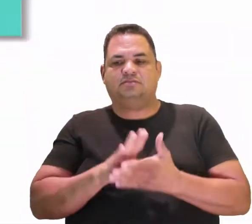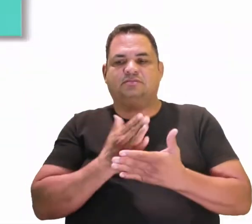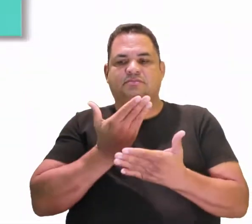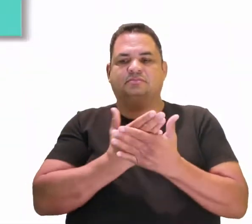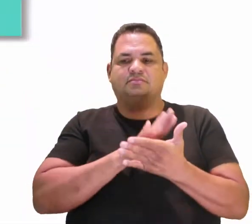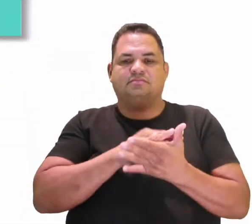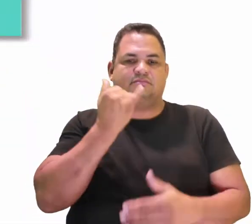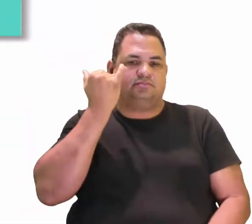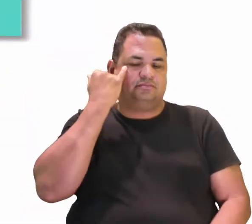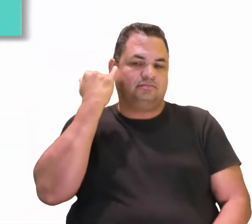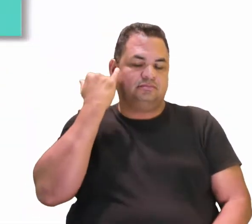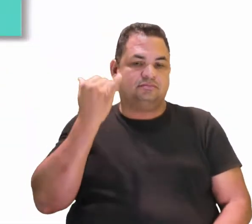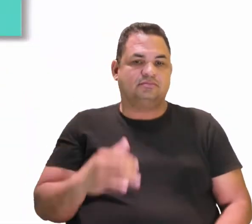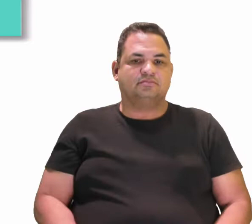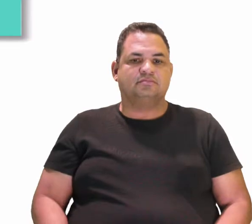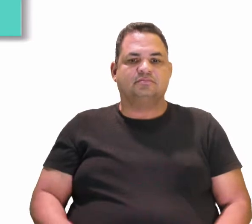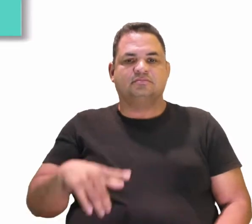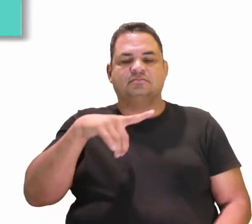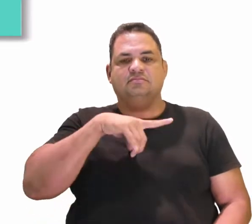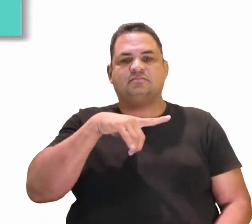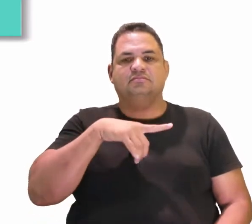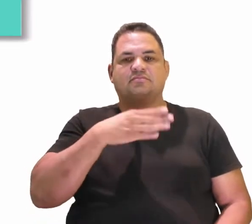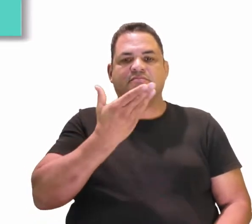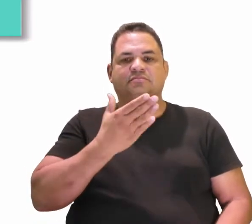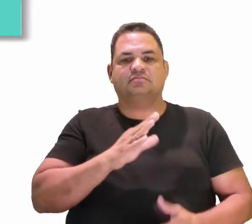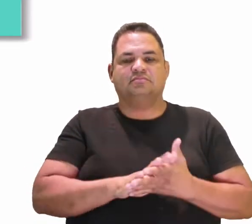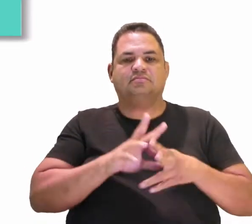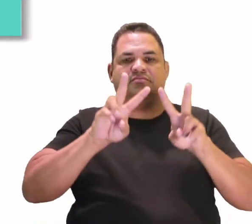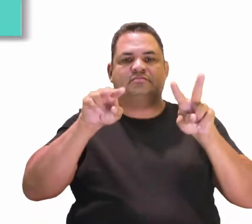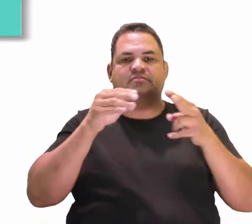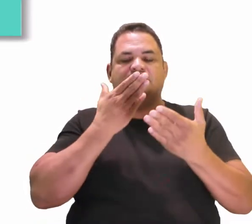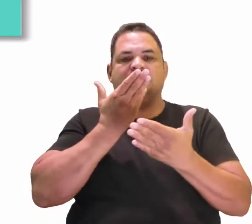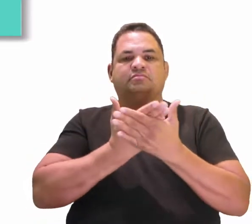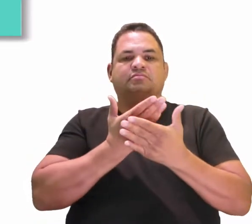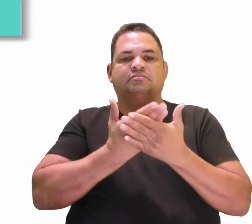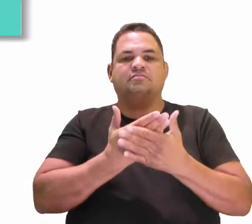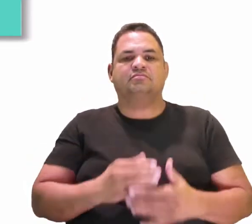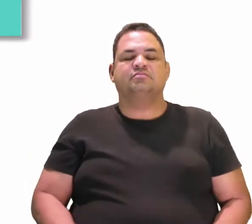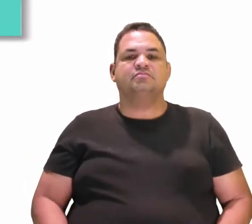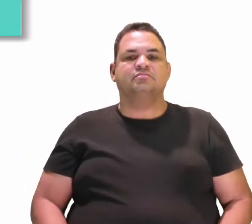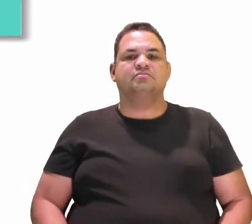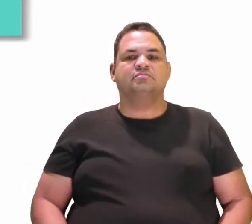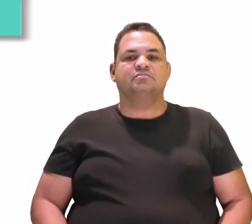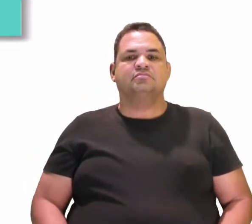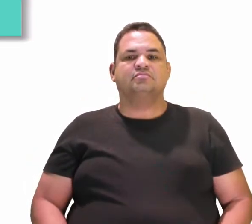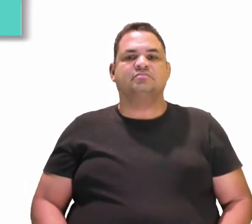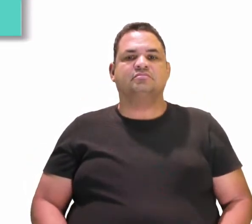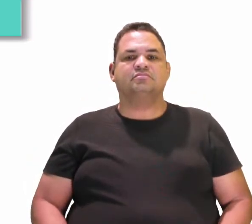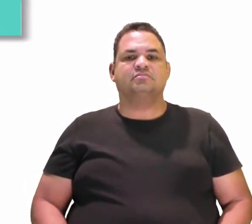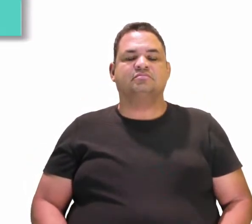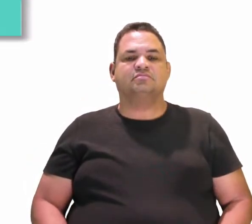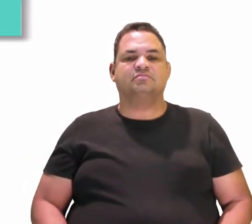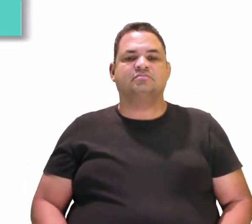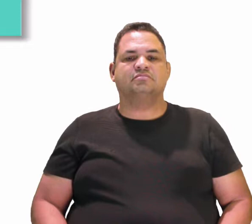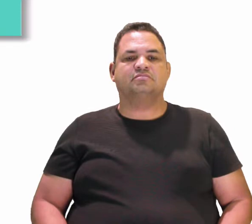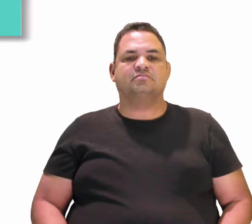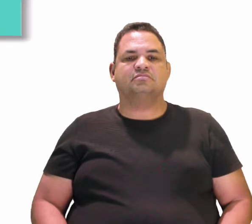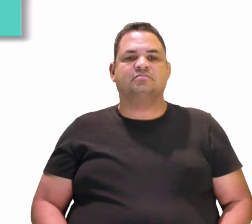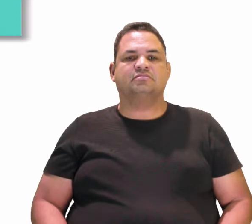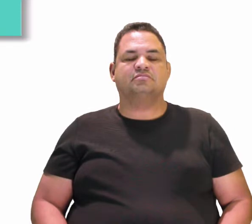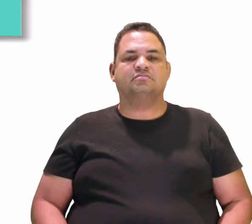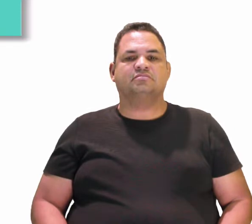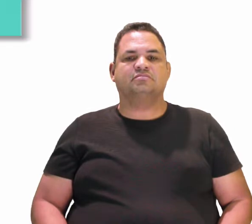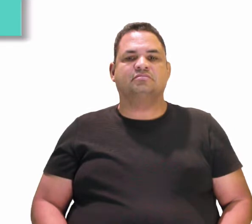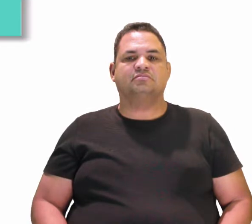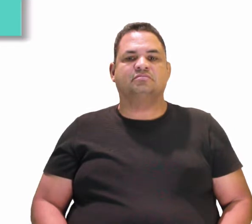intérprete Samuel. Temos aí o título da aula, que é Have a Healthy Life.